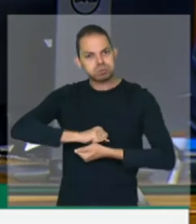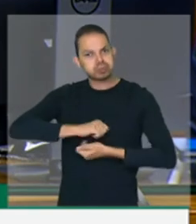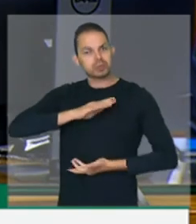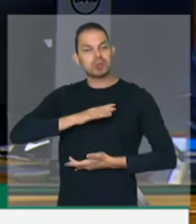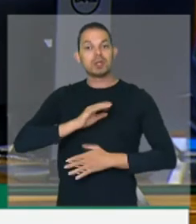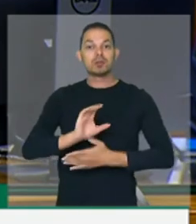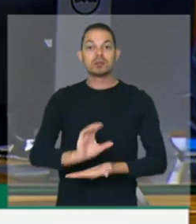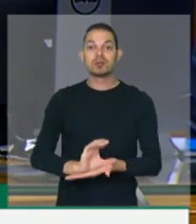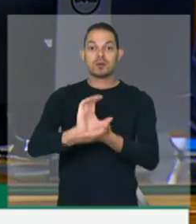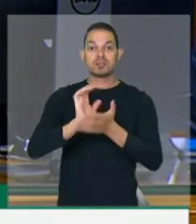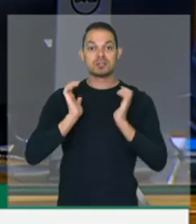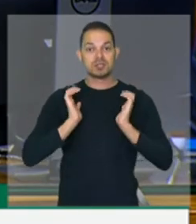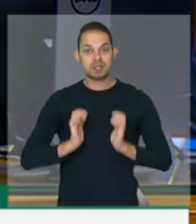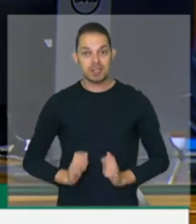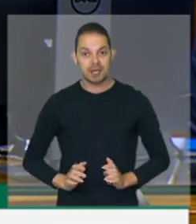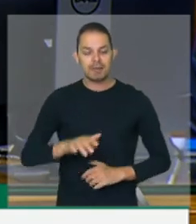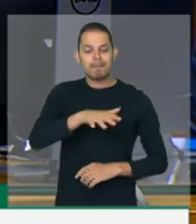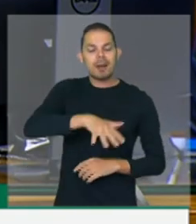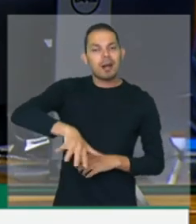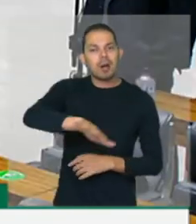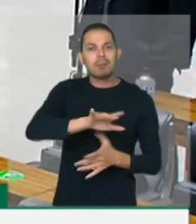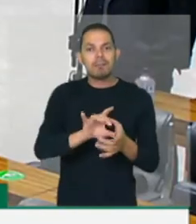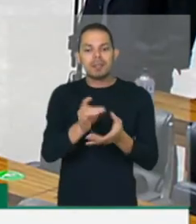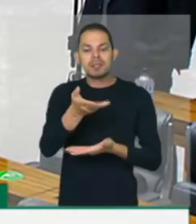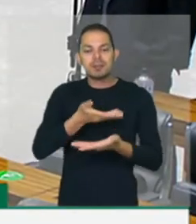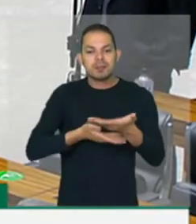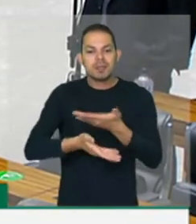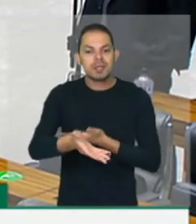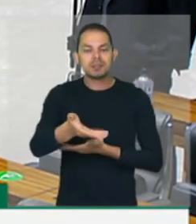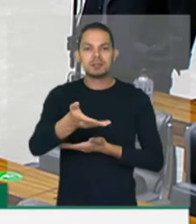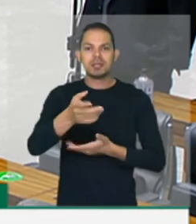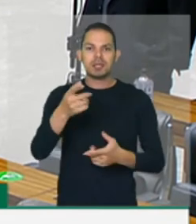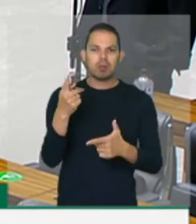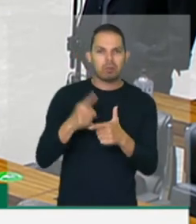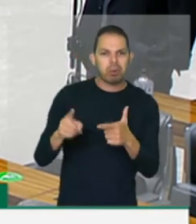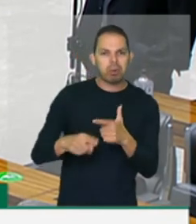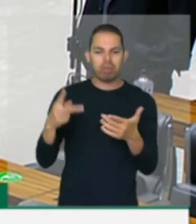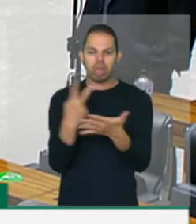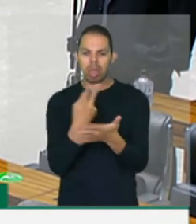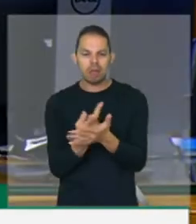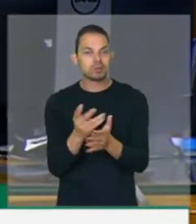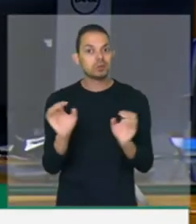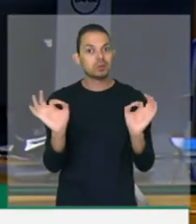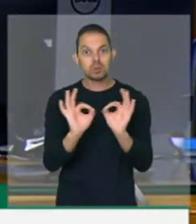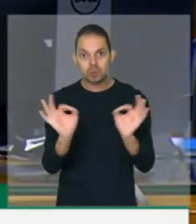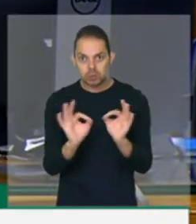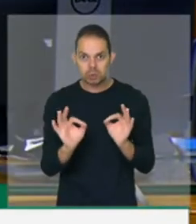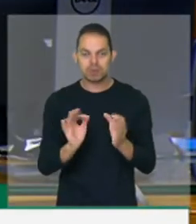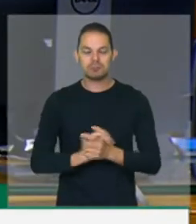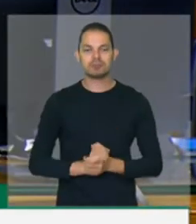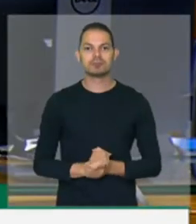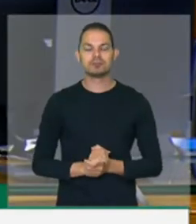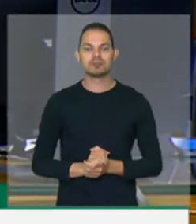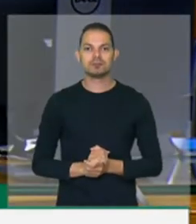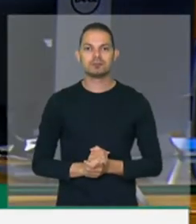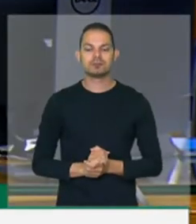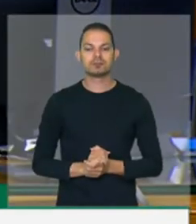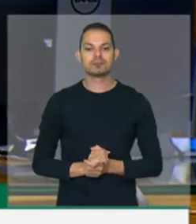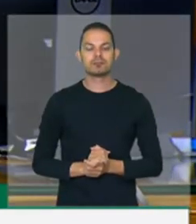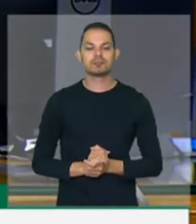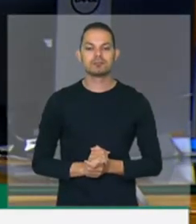de Ética, para que o ambiente da democracia nunca se contamine a ponto de se tornar tóxico. Mas